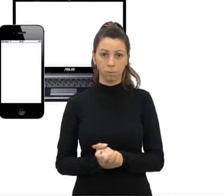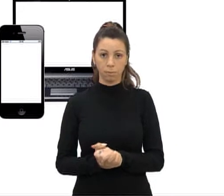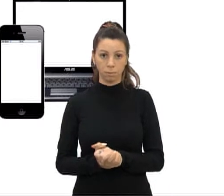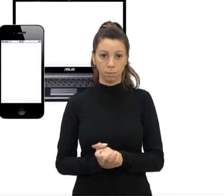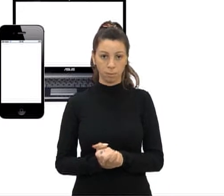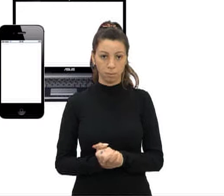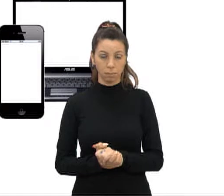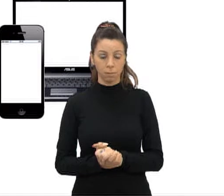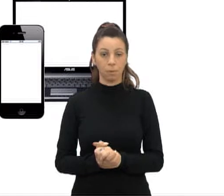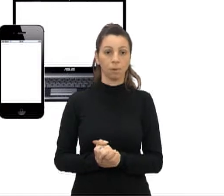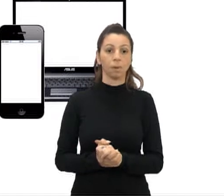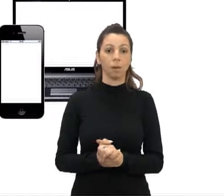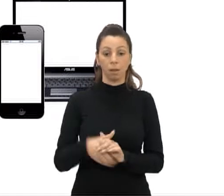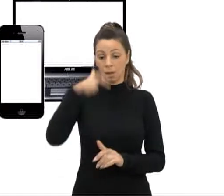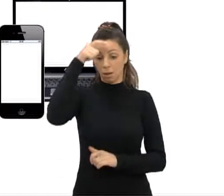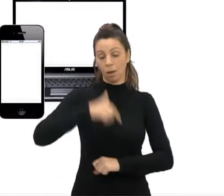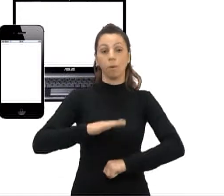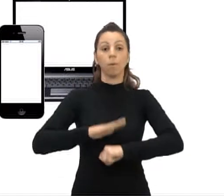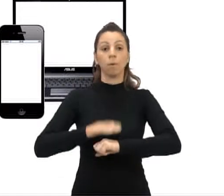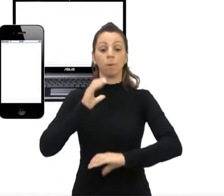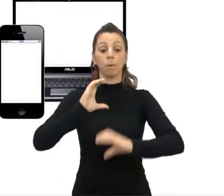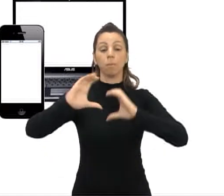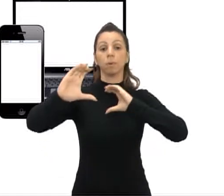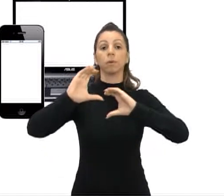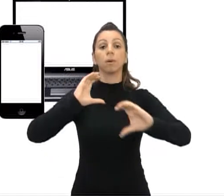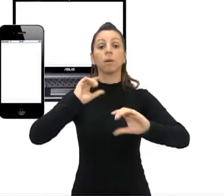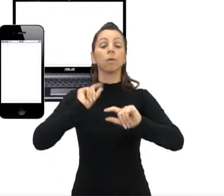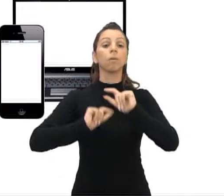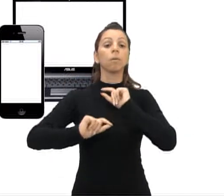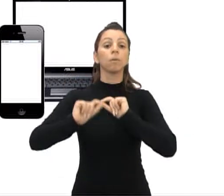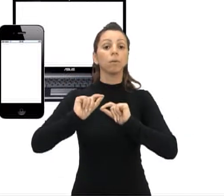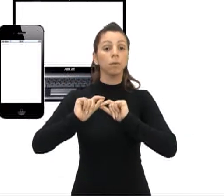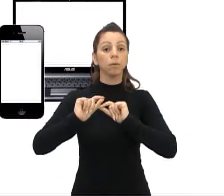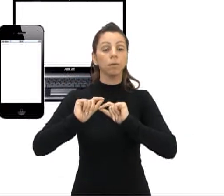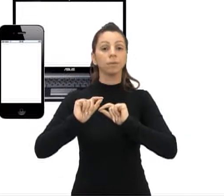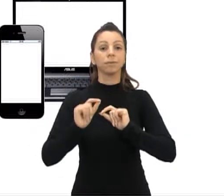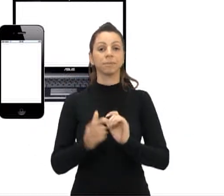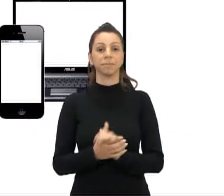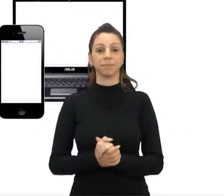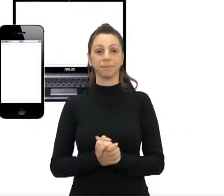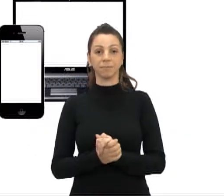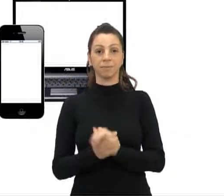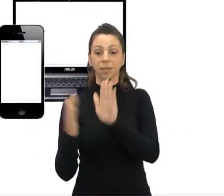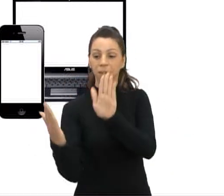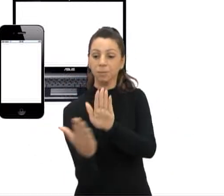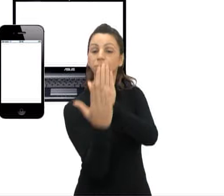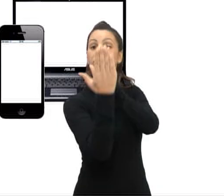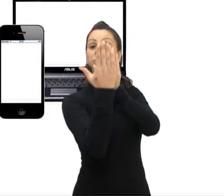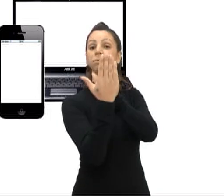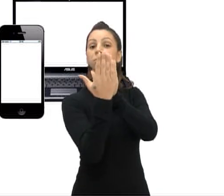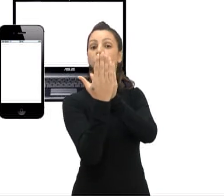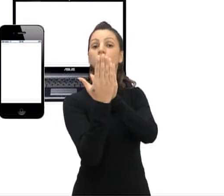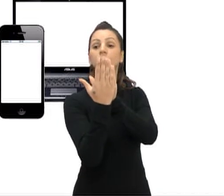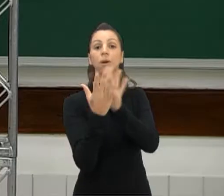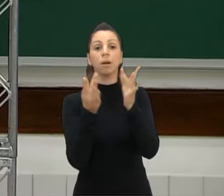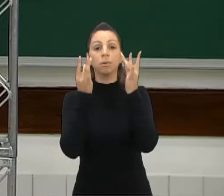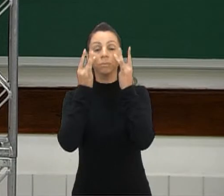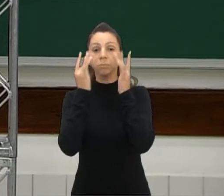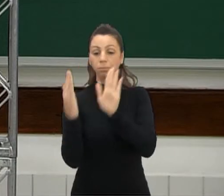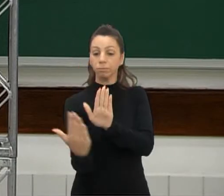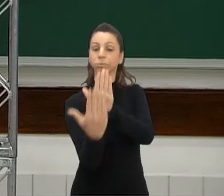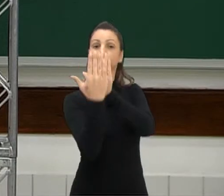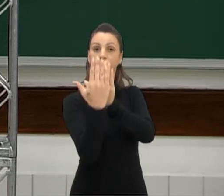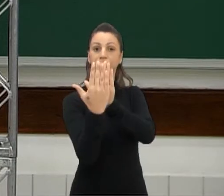dizer, pera lá, né? Nós não nos comunicamos mais assim? Sim, nós nos comunicamos também ao vivo, né?